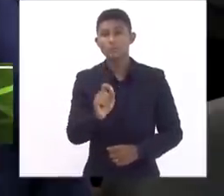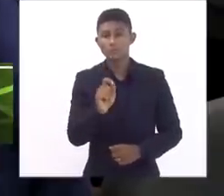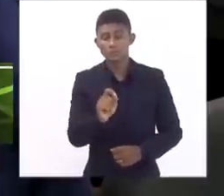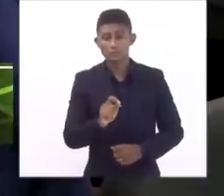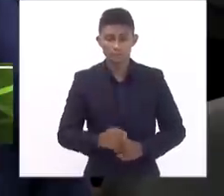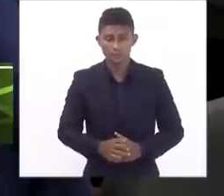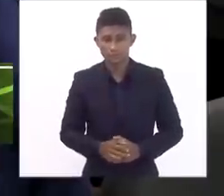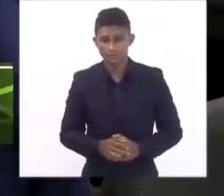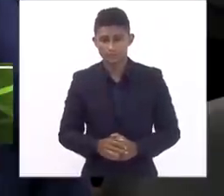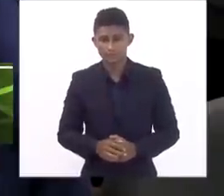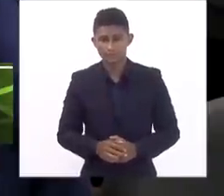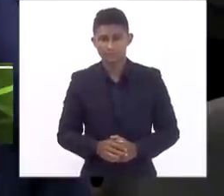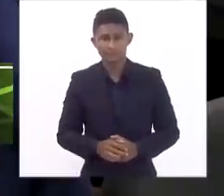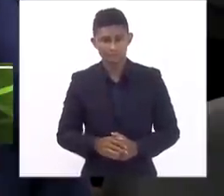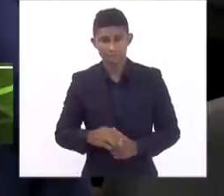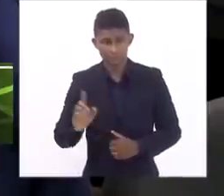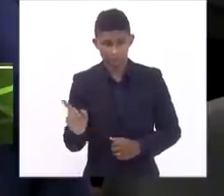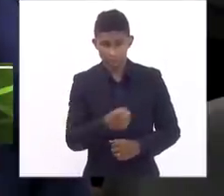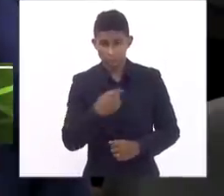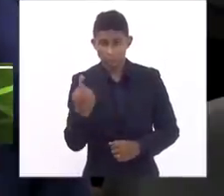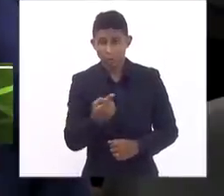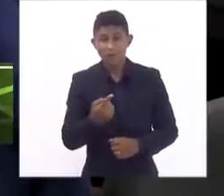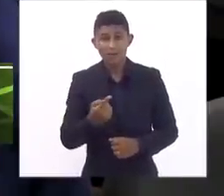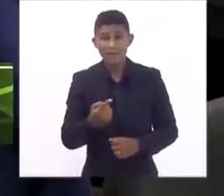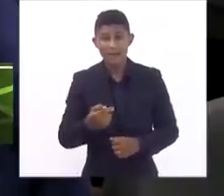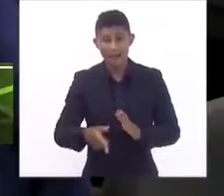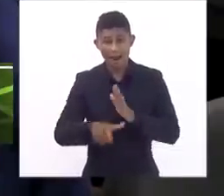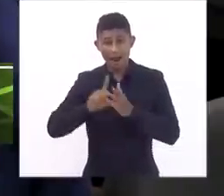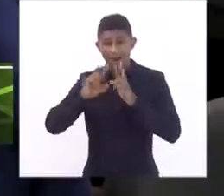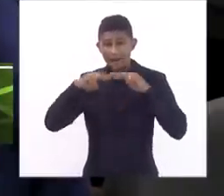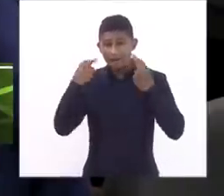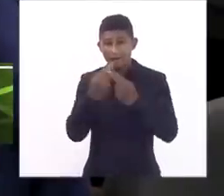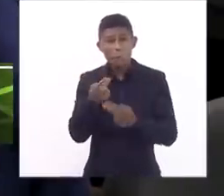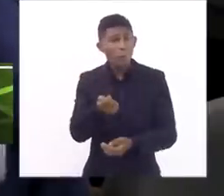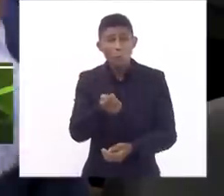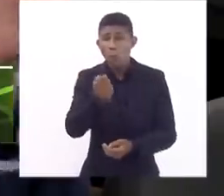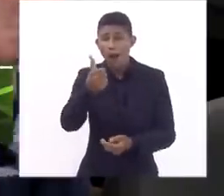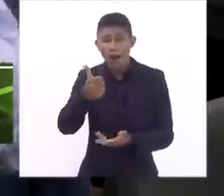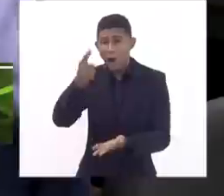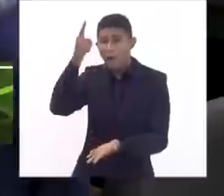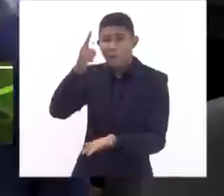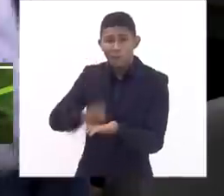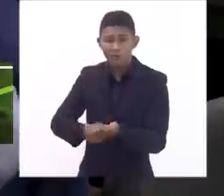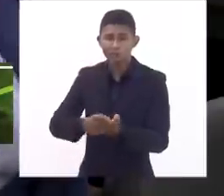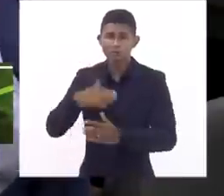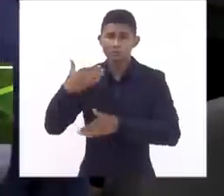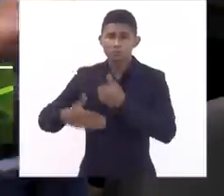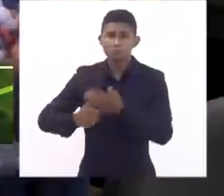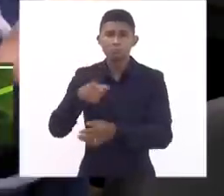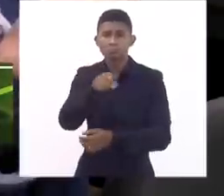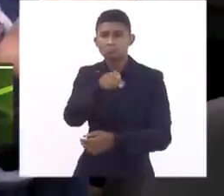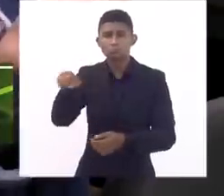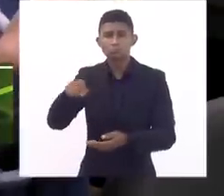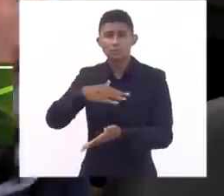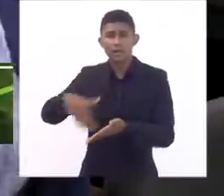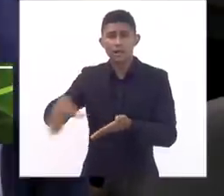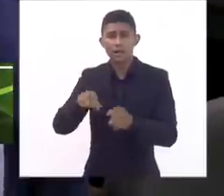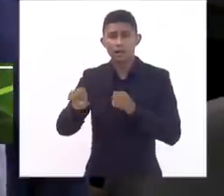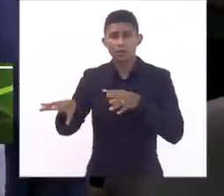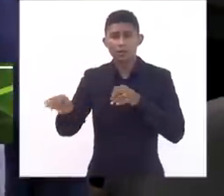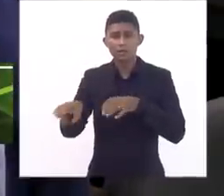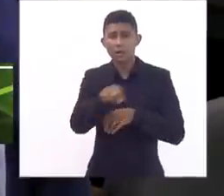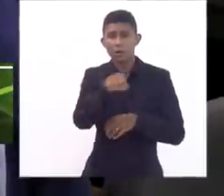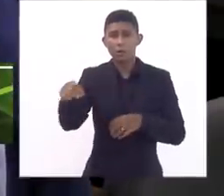André, a gente estava quase no acordo, a gente concordou, aí a secretaria, que já tinha tudo feito o acordo, tomou chá